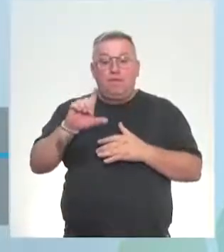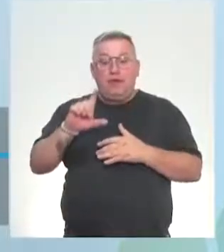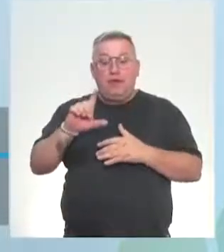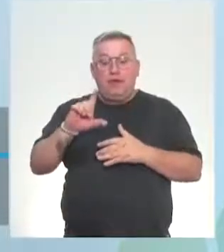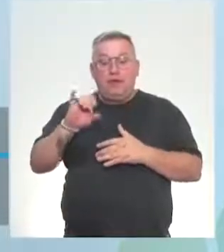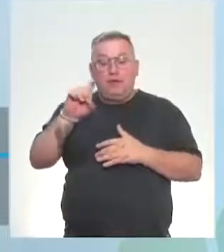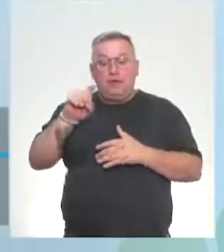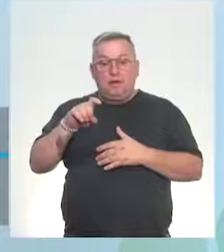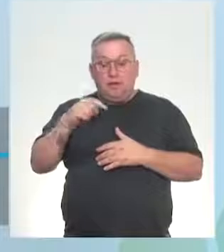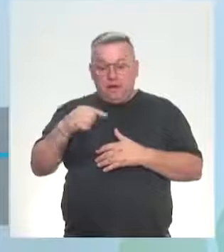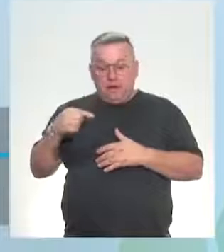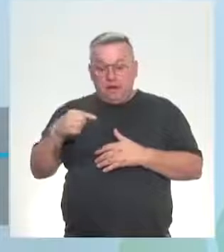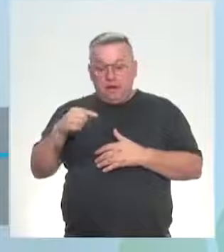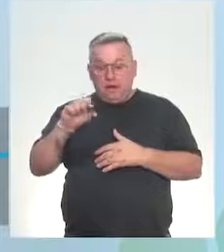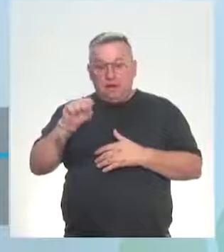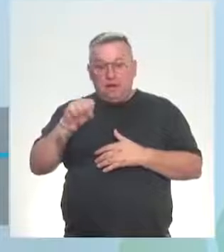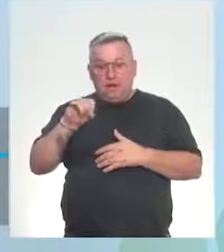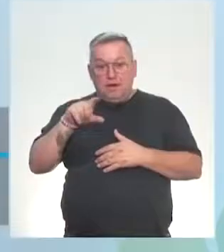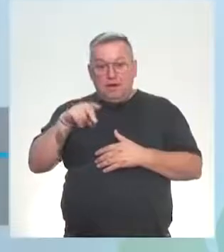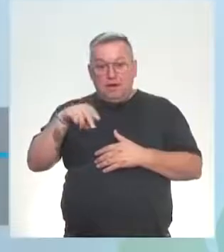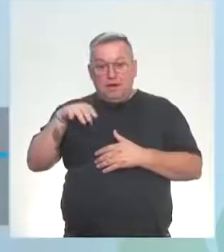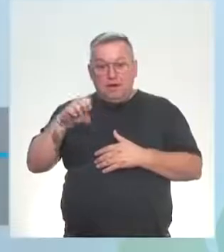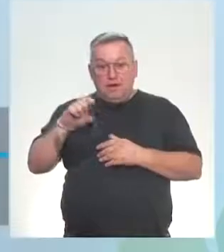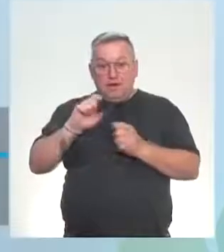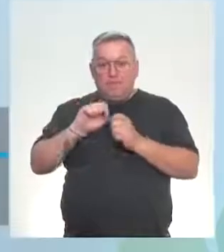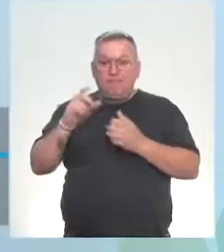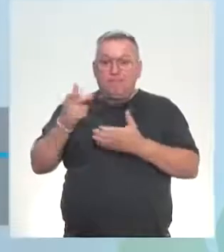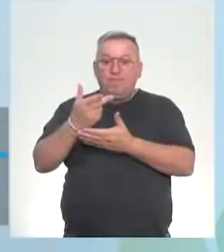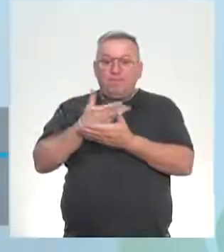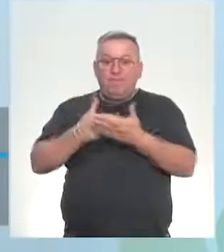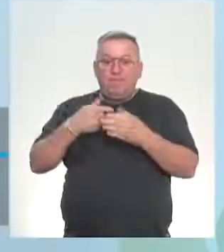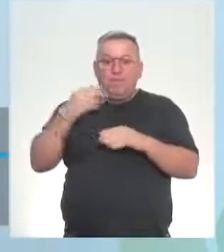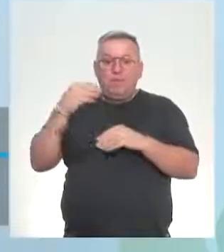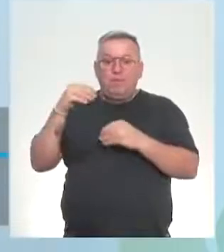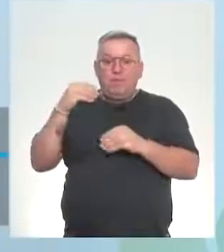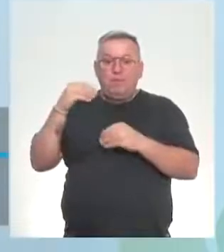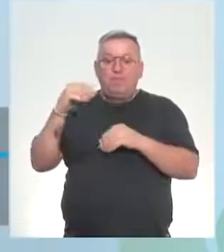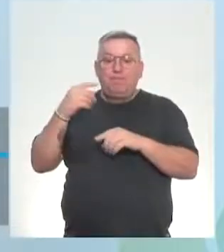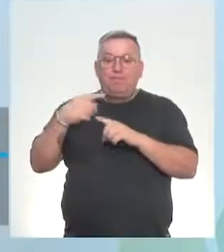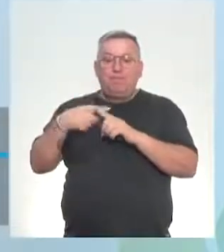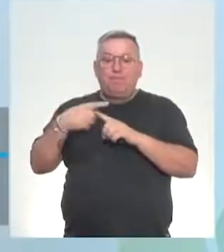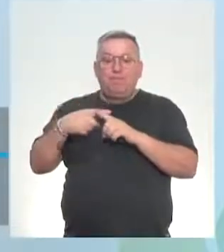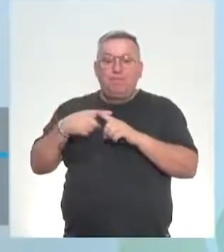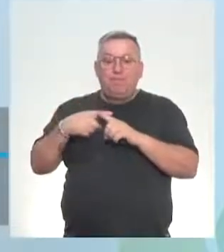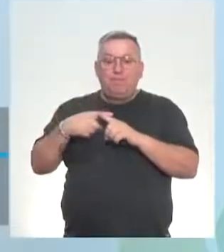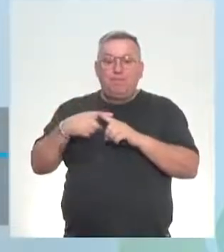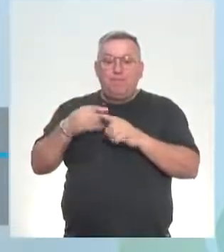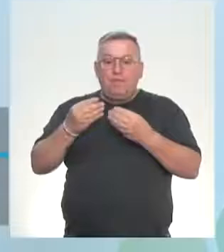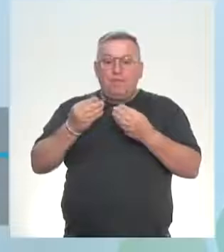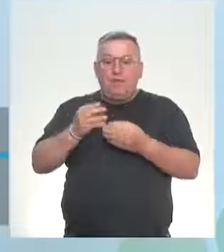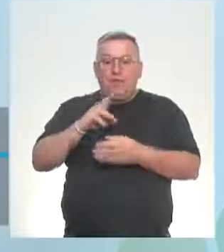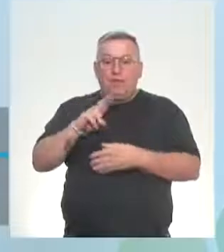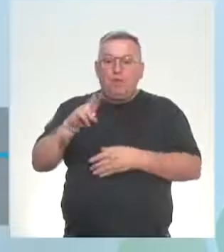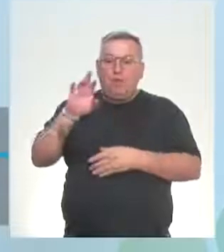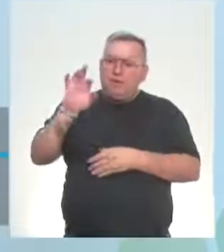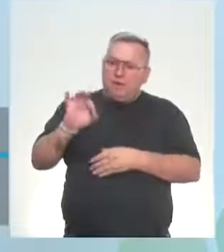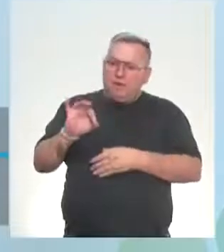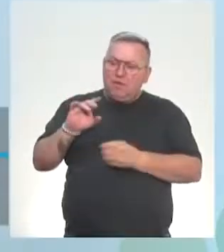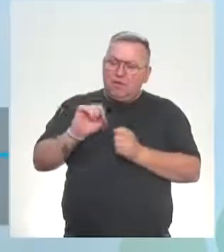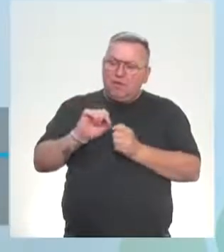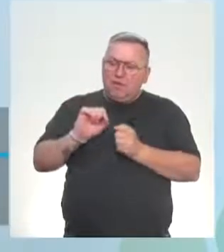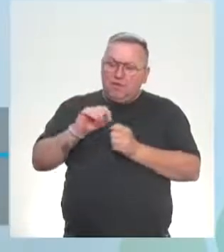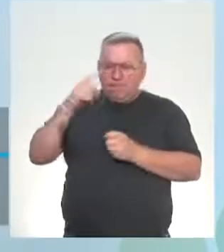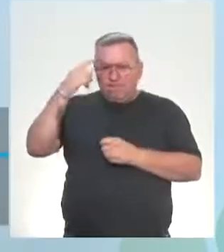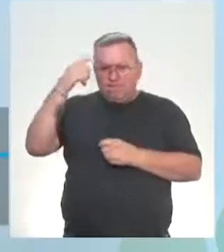Felix_Silene. Podem mandar, se vocês fazem desenhos, a questão de memes, porque, assim, para acreditar da maneira correta, porque não tem